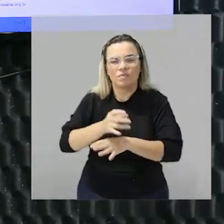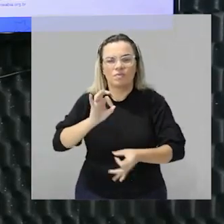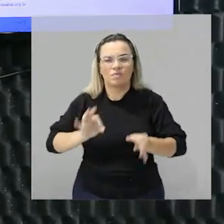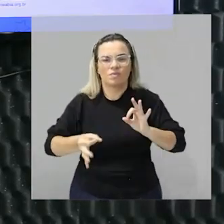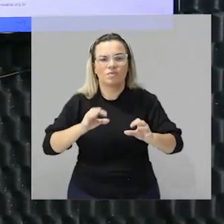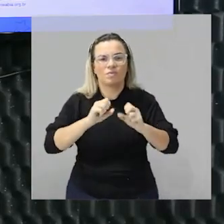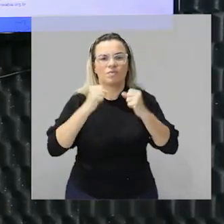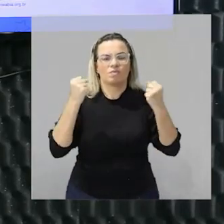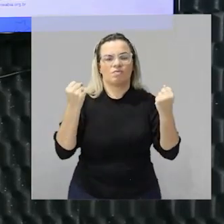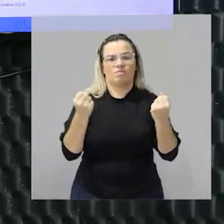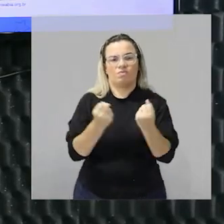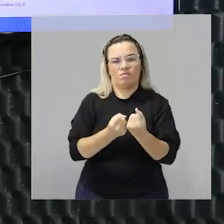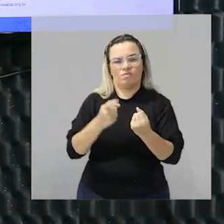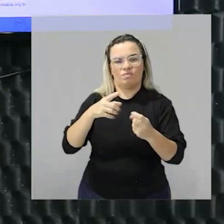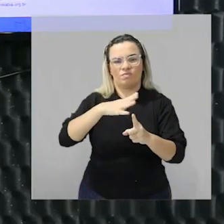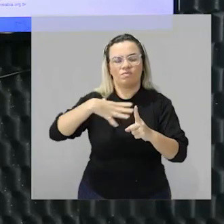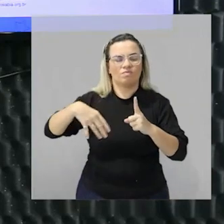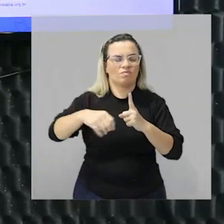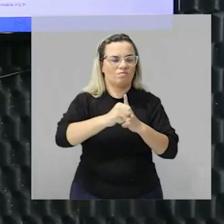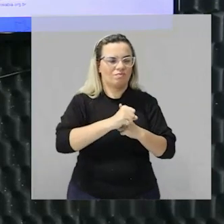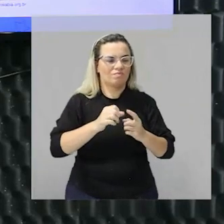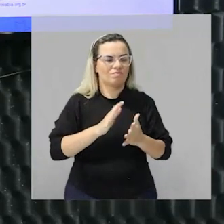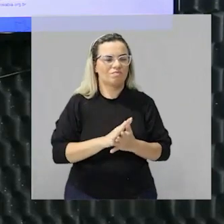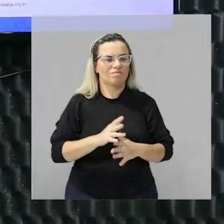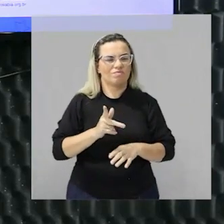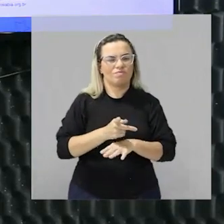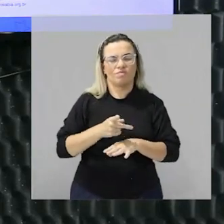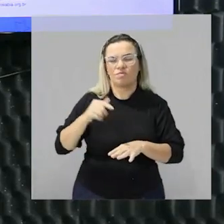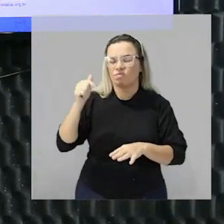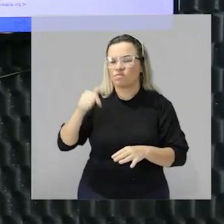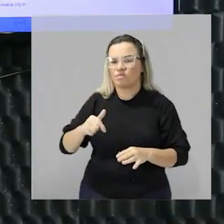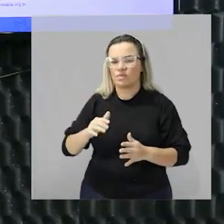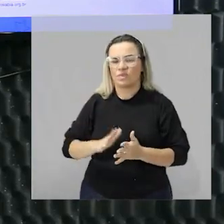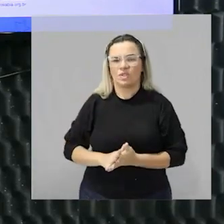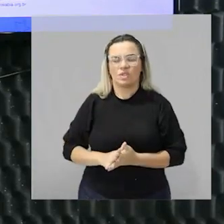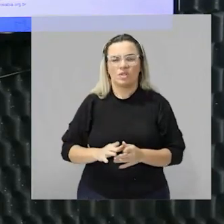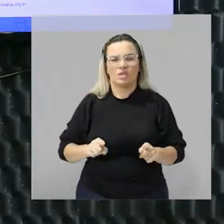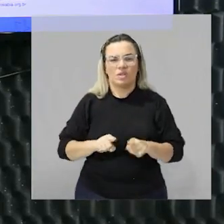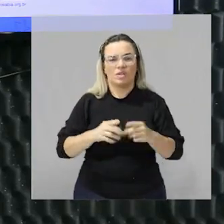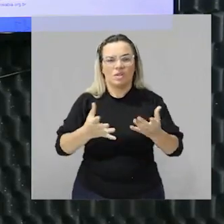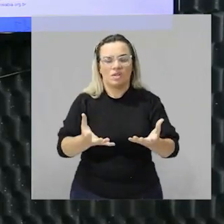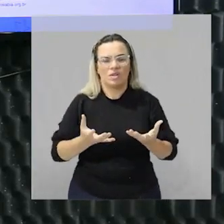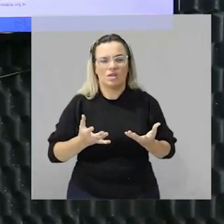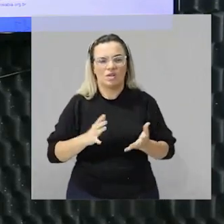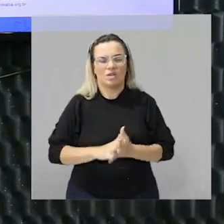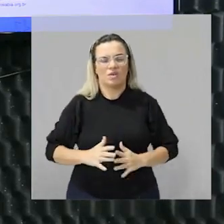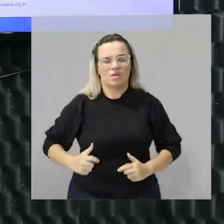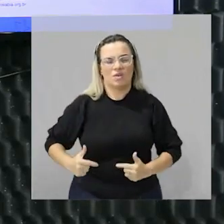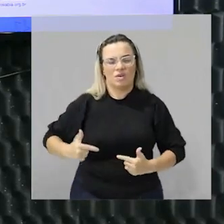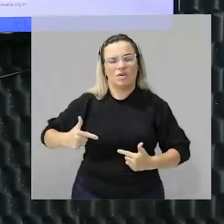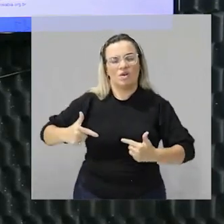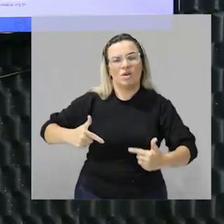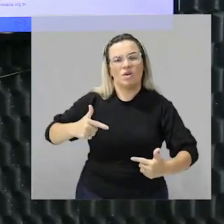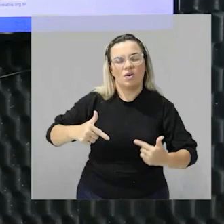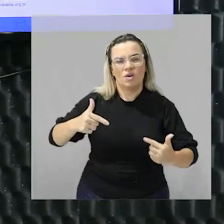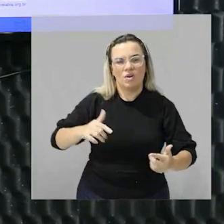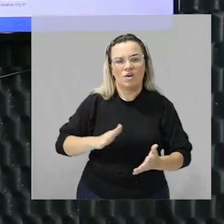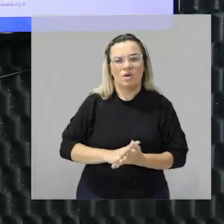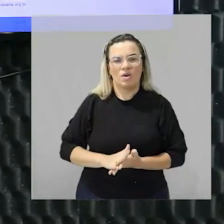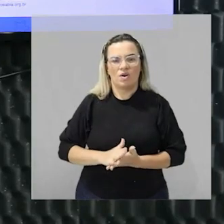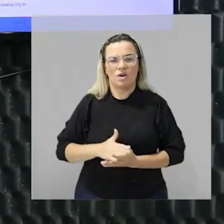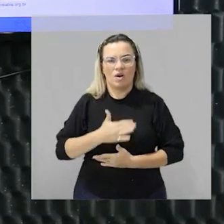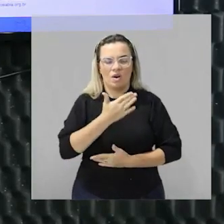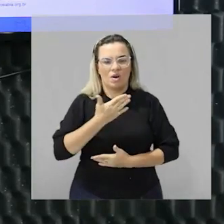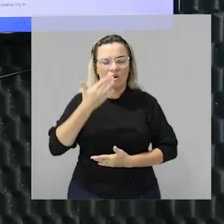Justiça social. Eles estão ali buscando o quê? Combater a questão relacionada à